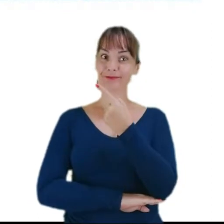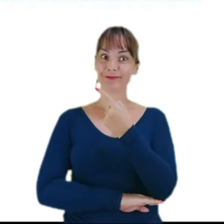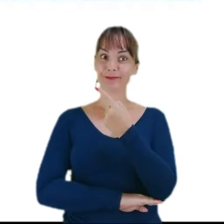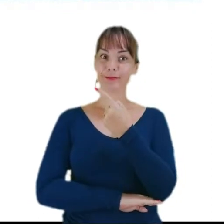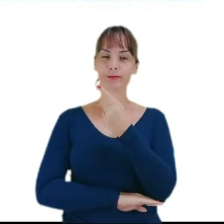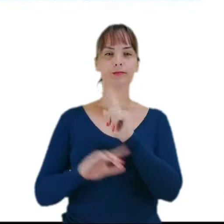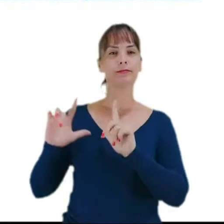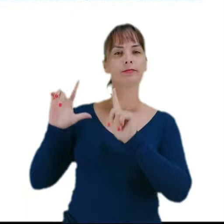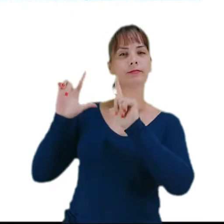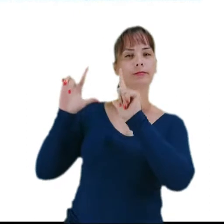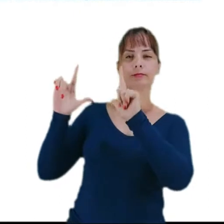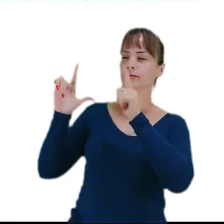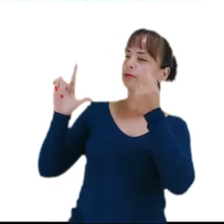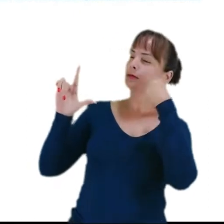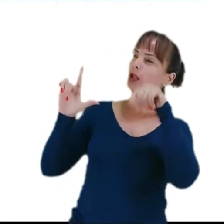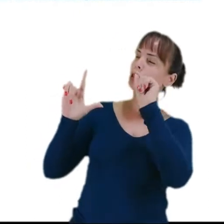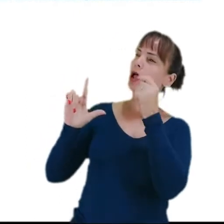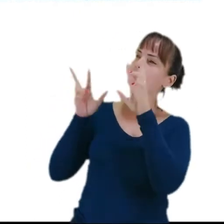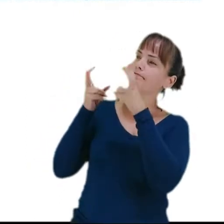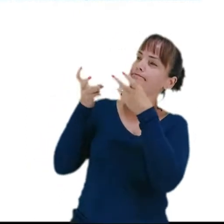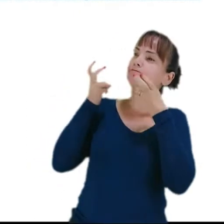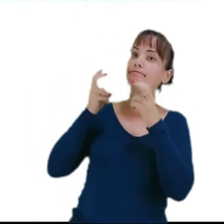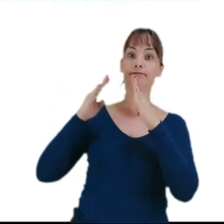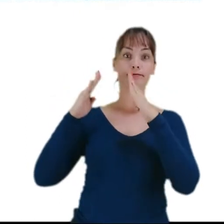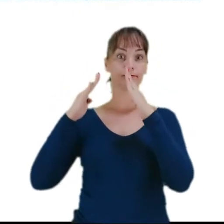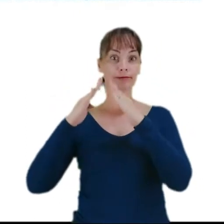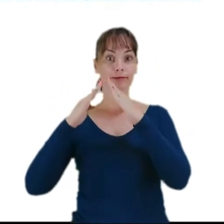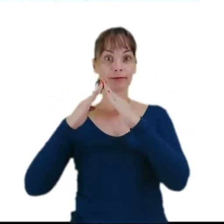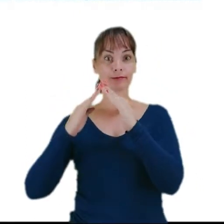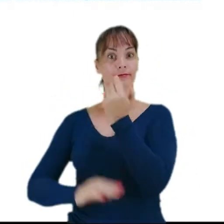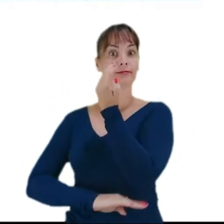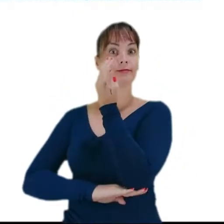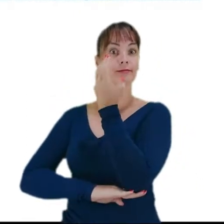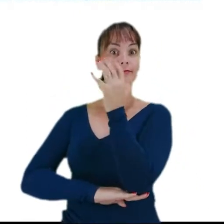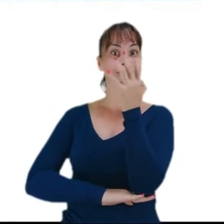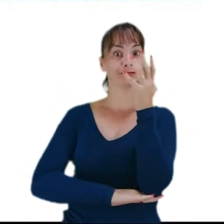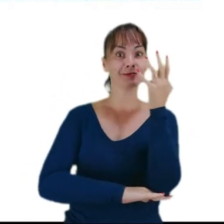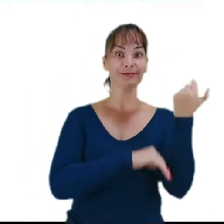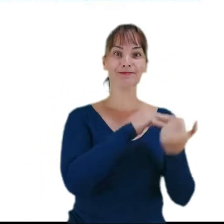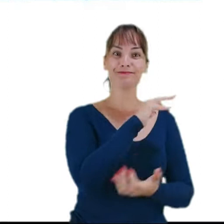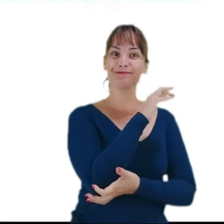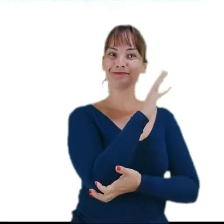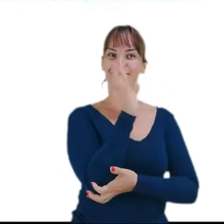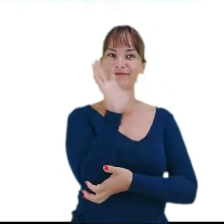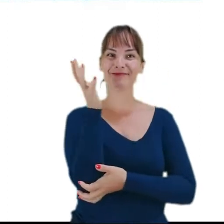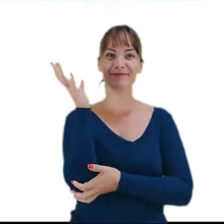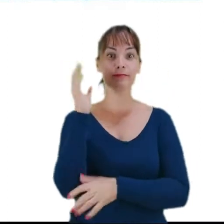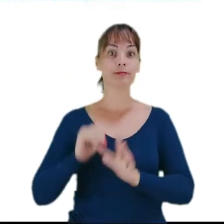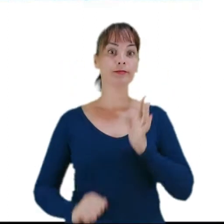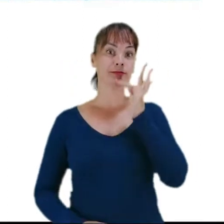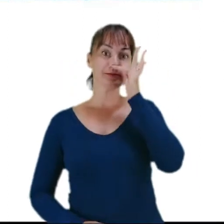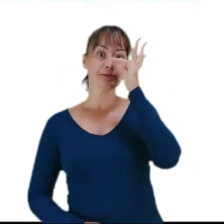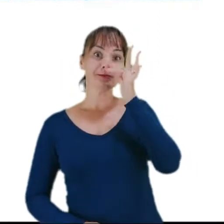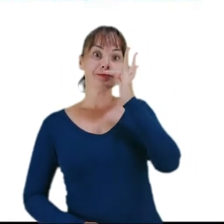Nesta imagem, podemos observar as casas, as árvores, as flores,